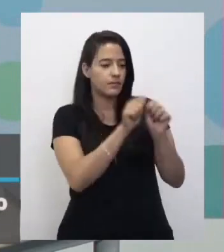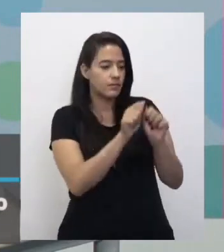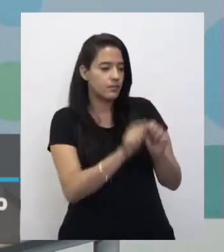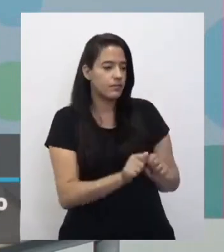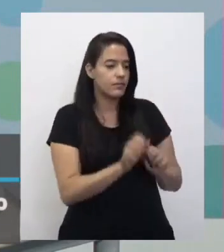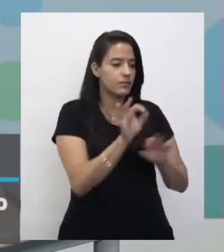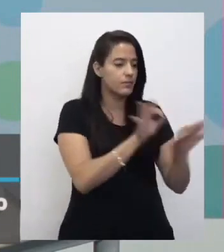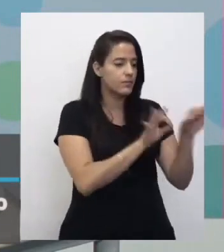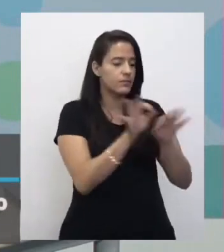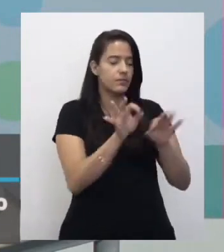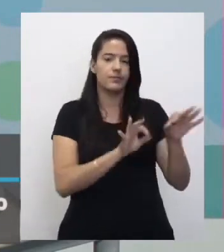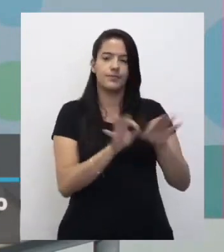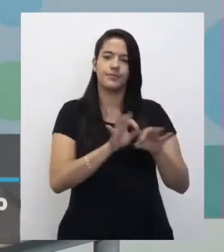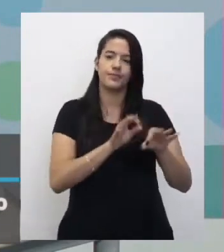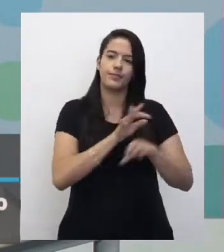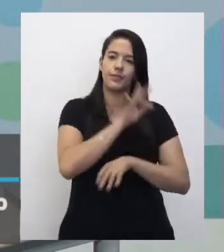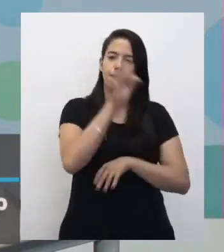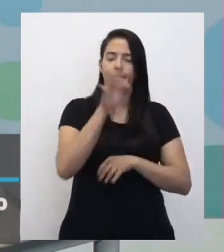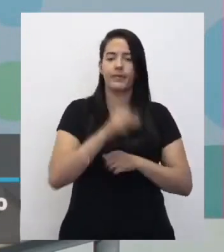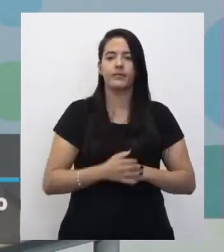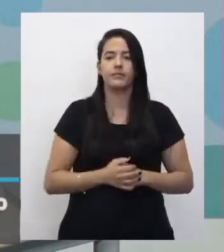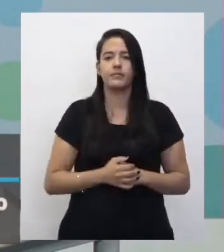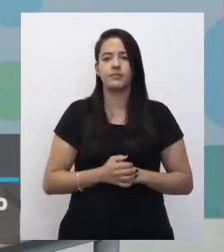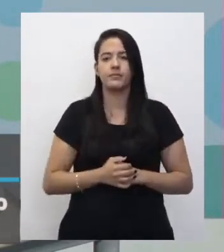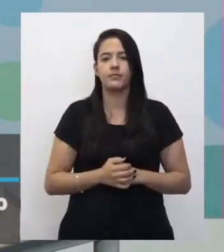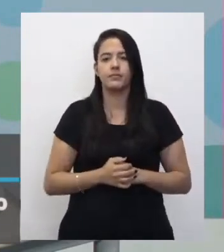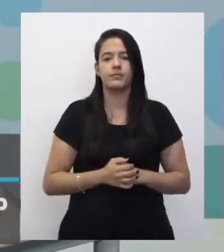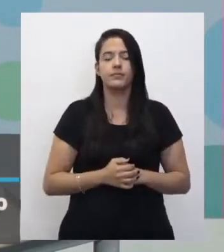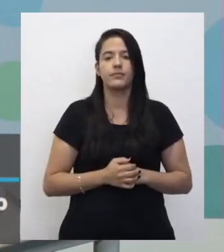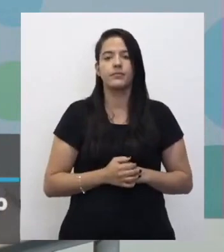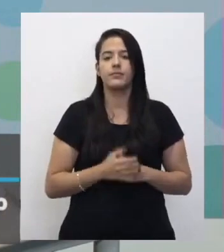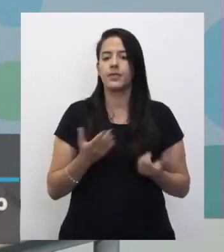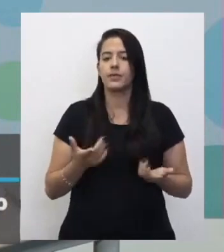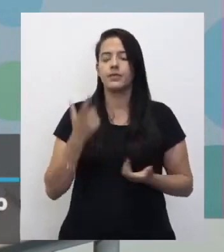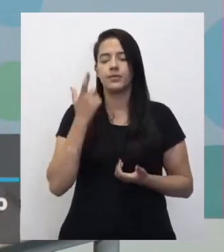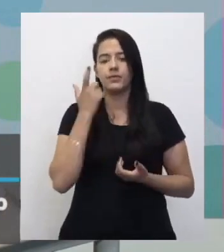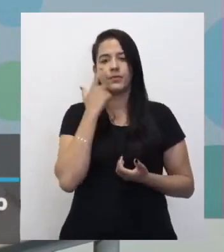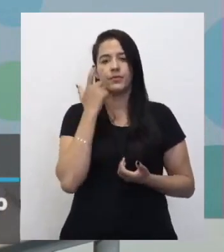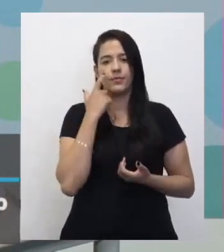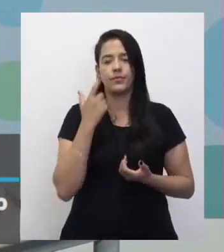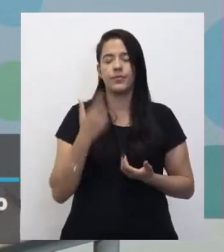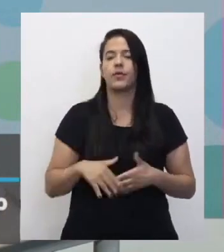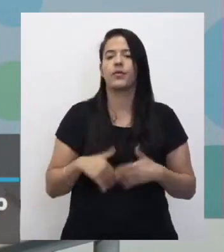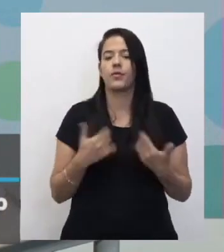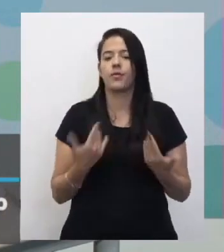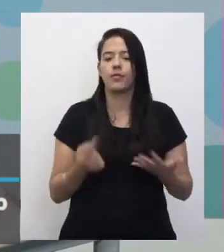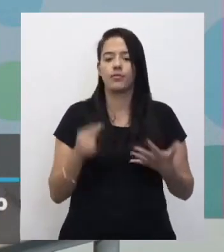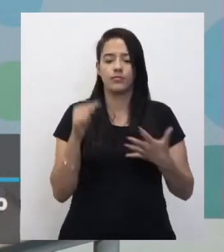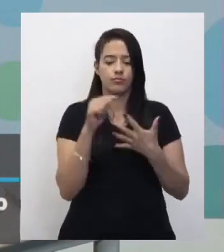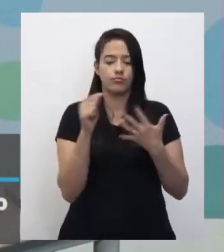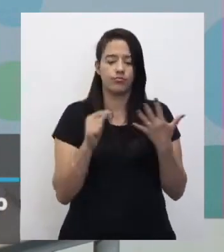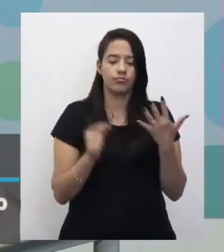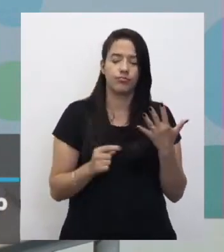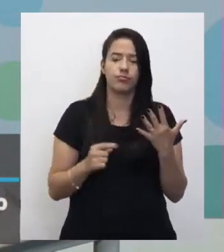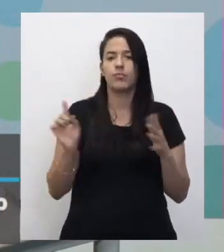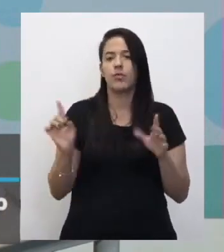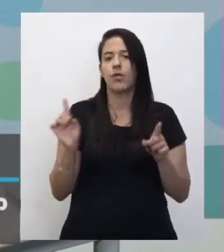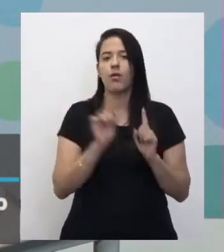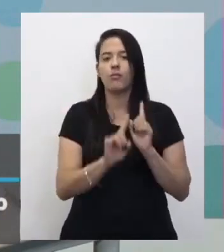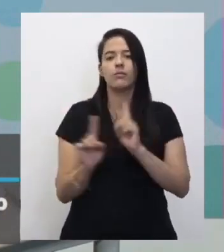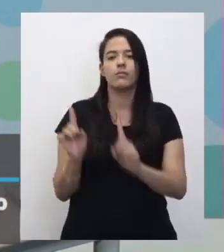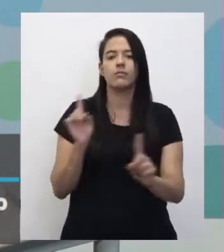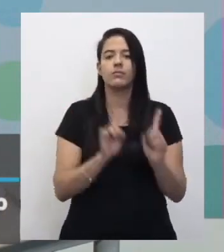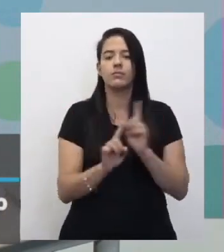mestres artesãos no futuro. E aí a gente vai ver quais eram esses personagens ligados